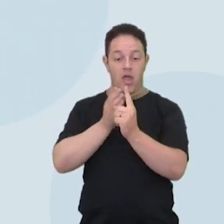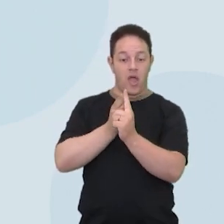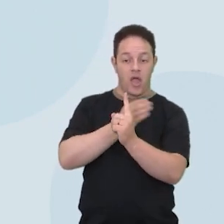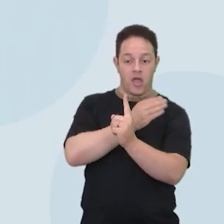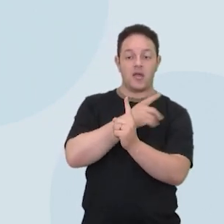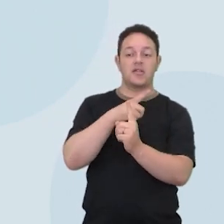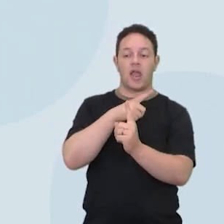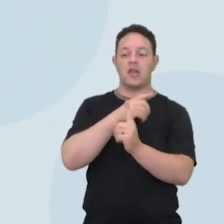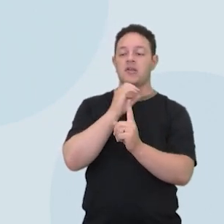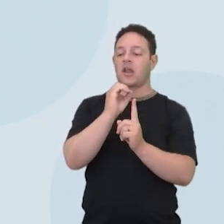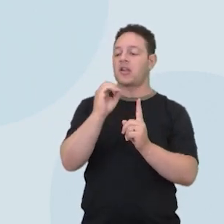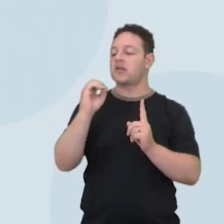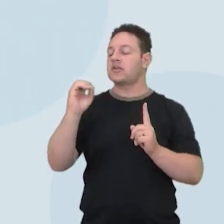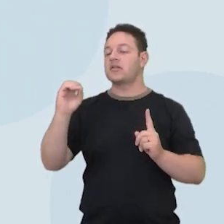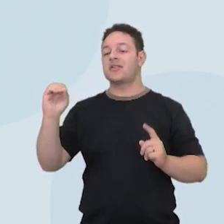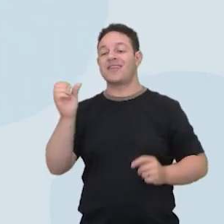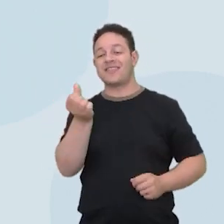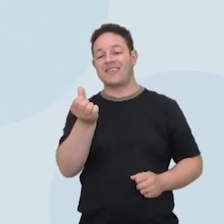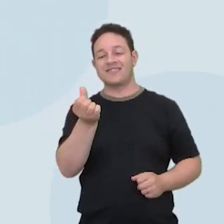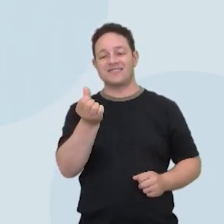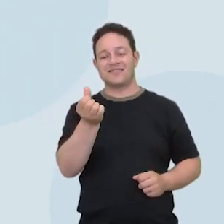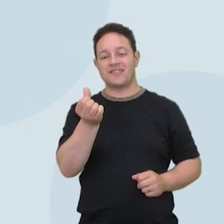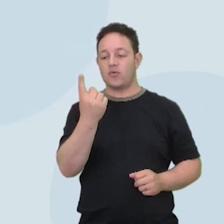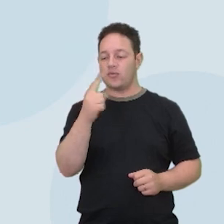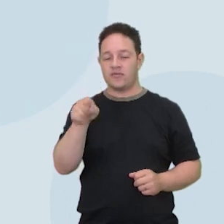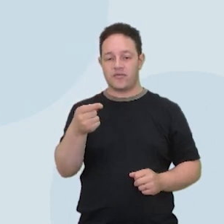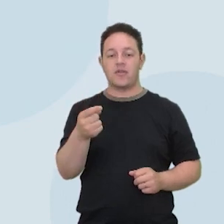6 zeros, é isso? E uma vírgula. Porque aí você